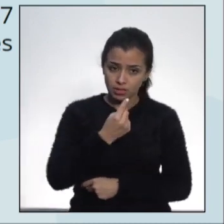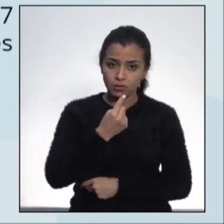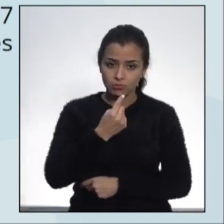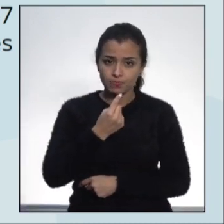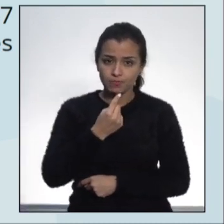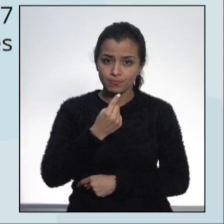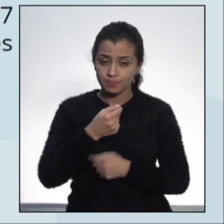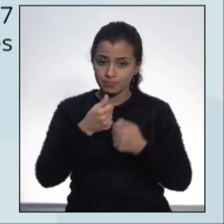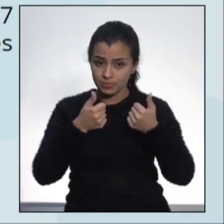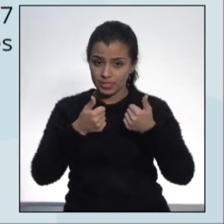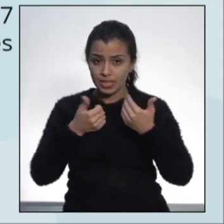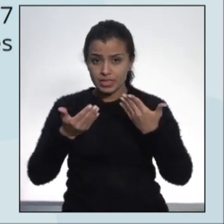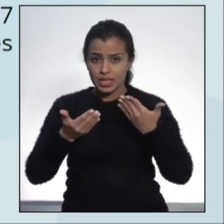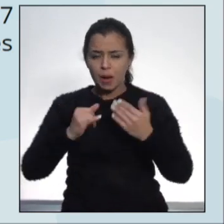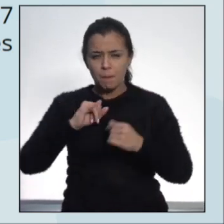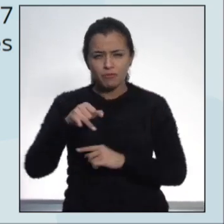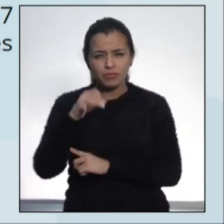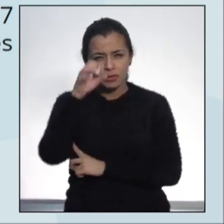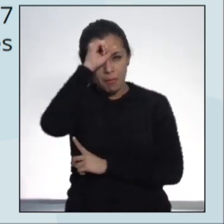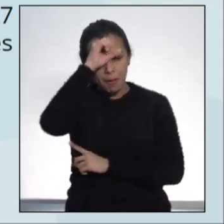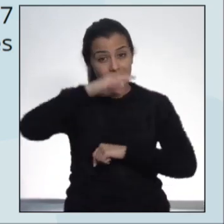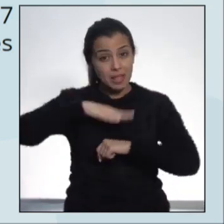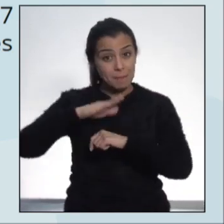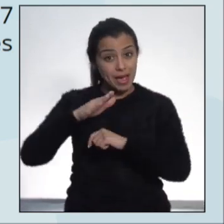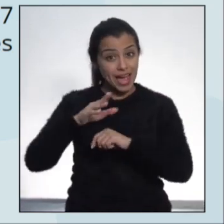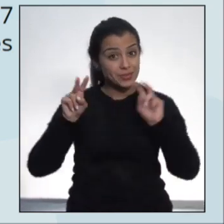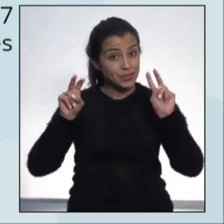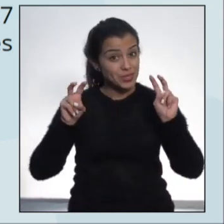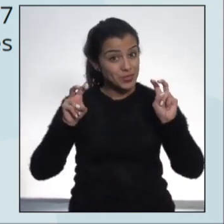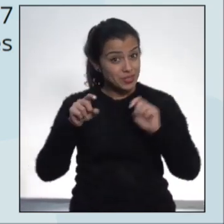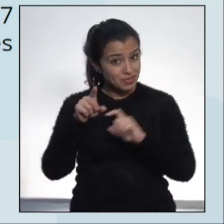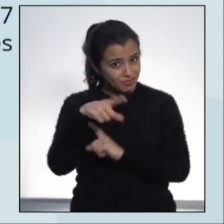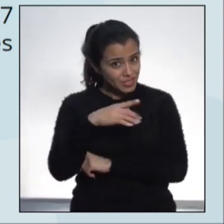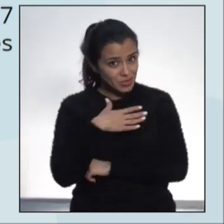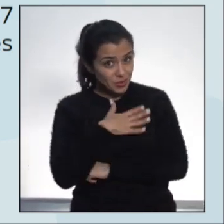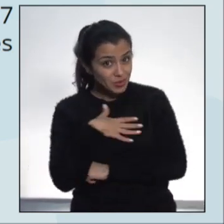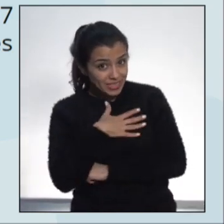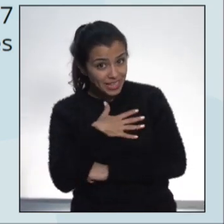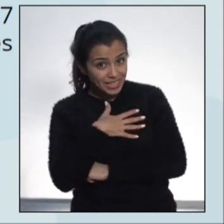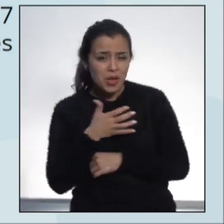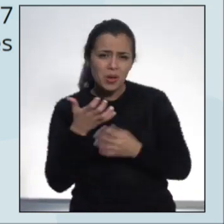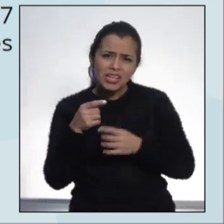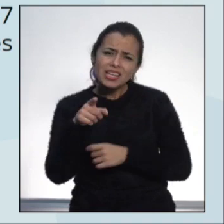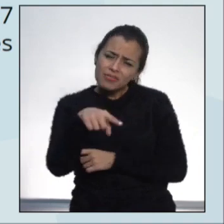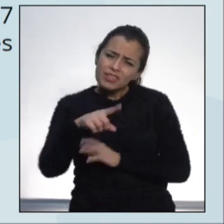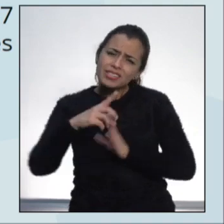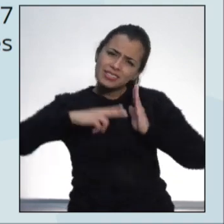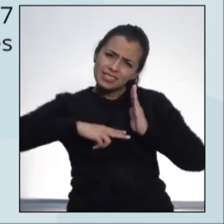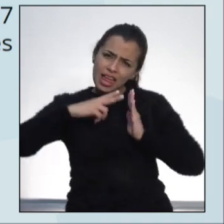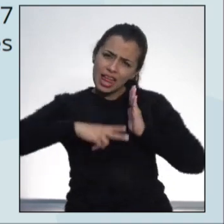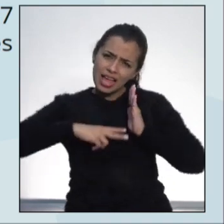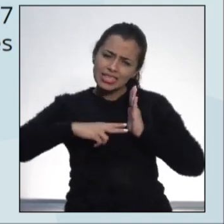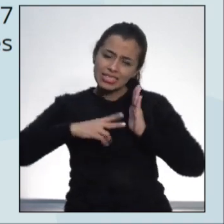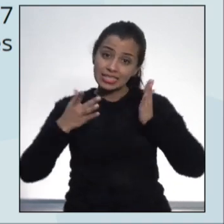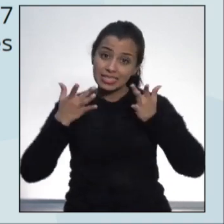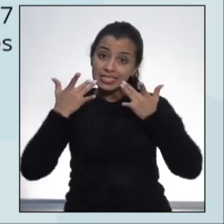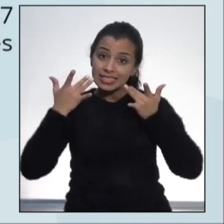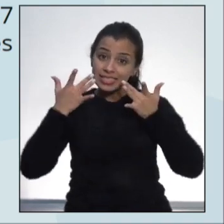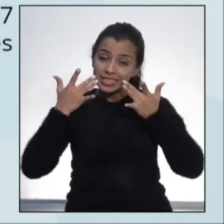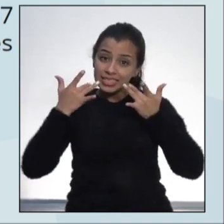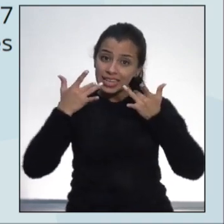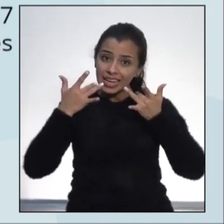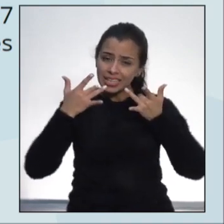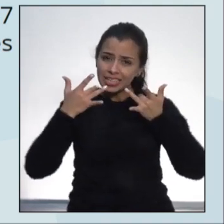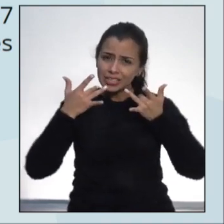Então, vamos aprender mais sobre esse assunto. Gostaram da aula? Eu queria que vocês todos lessem essa peça teatral, lessem